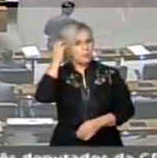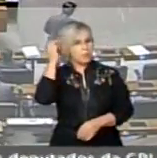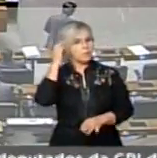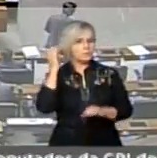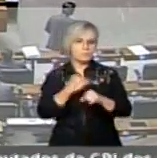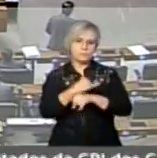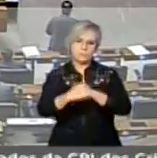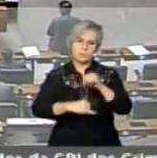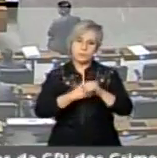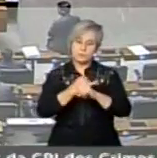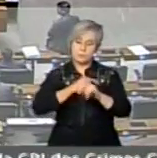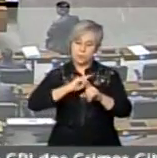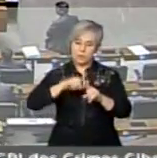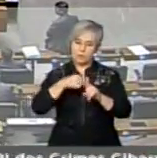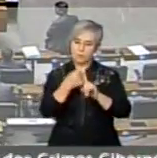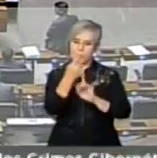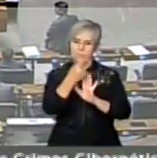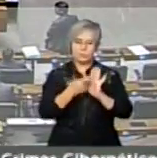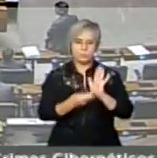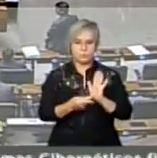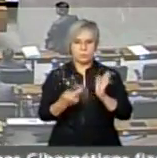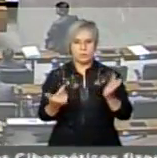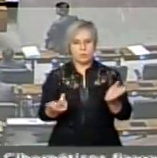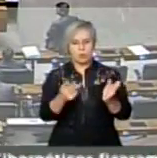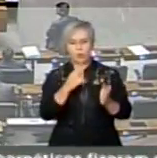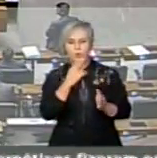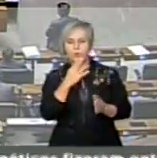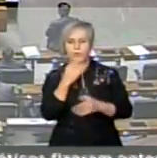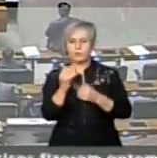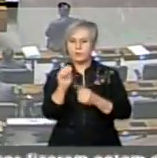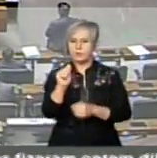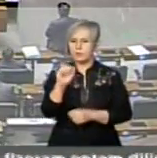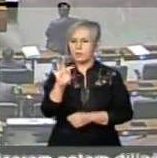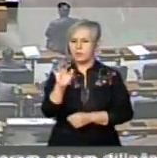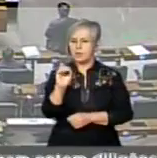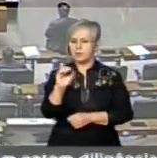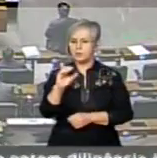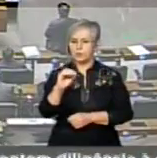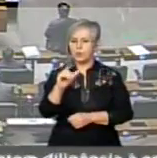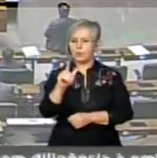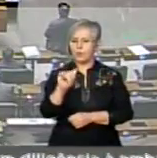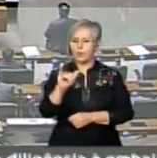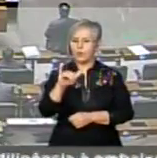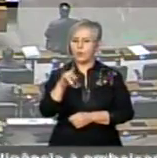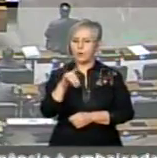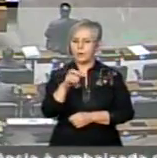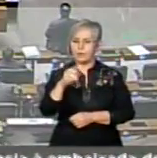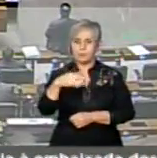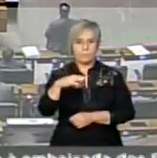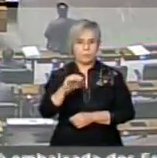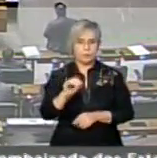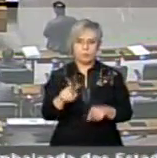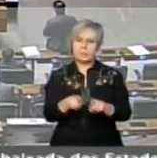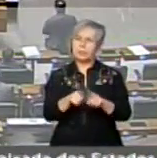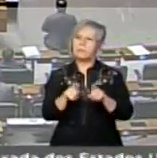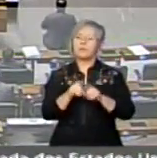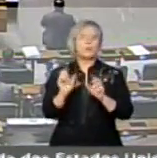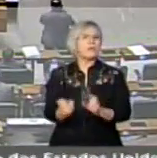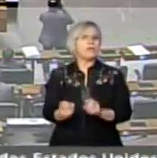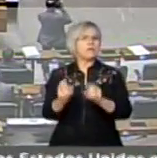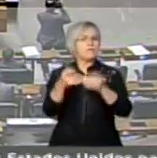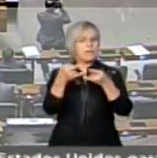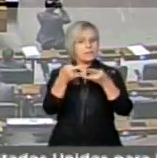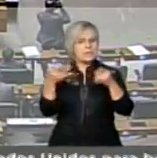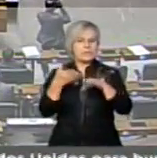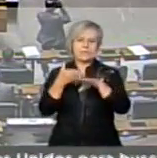Siqueira. Esse projeto, ele é o chamado Ato Olímpico. Ele fala de regras para venda de ingressos, principalmente sobre o uso de marcas das